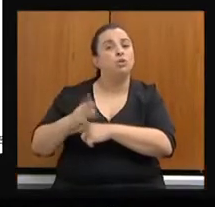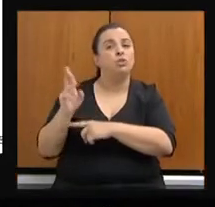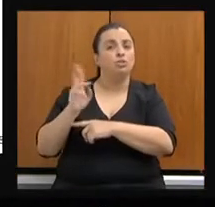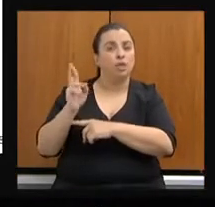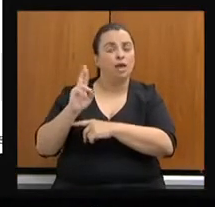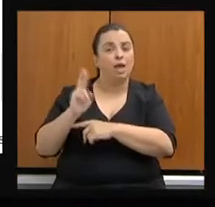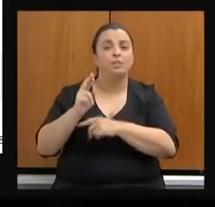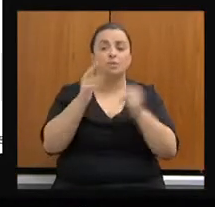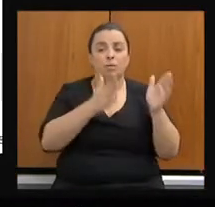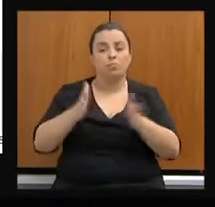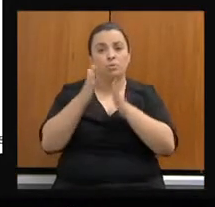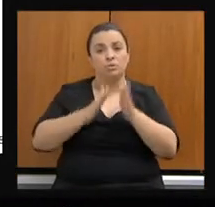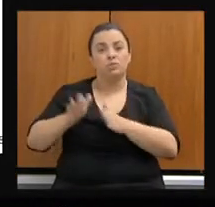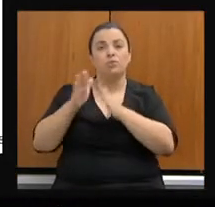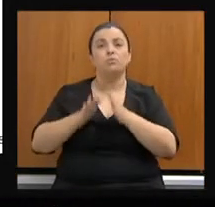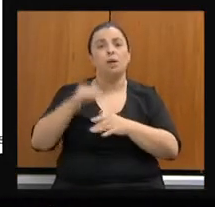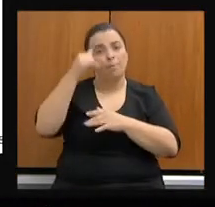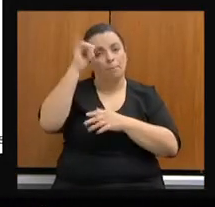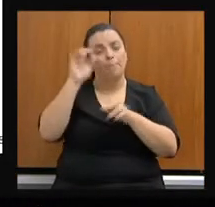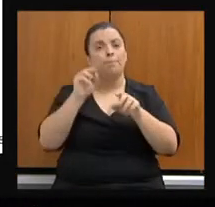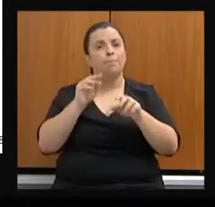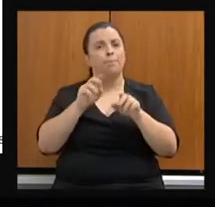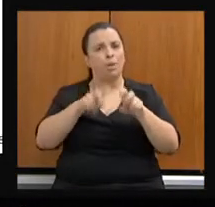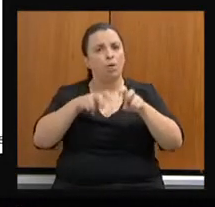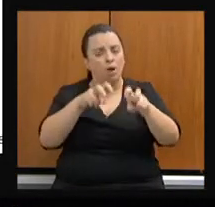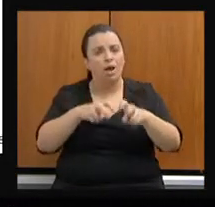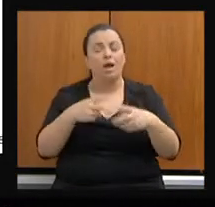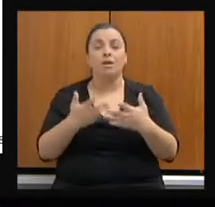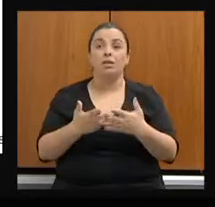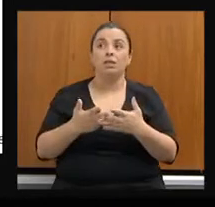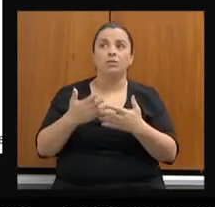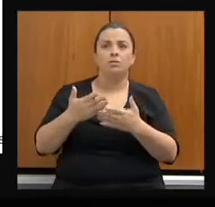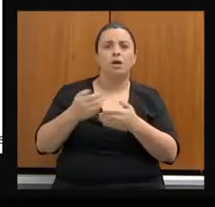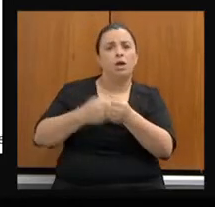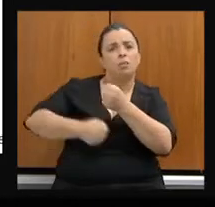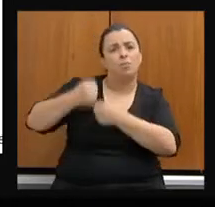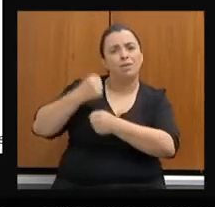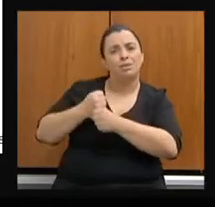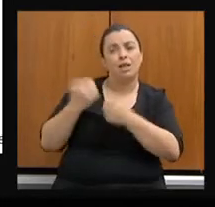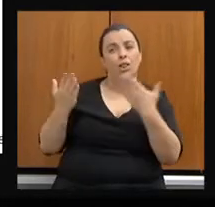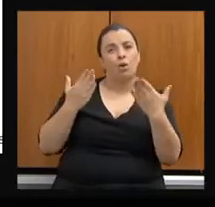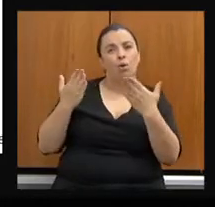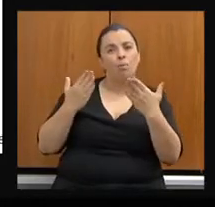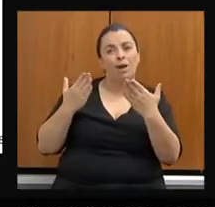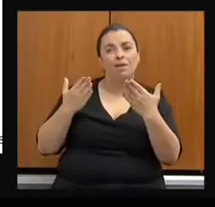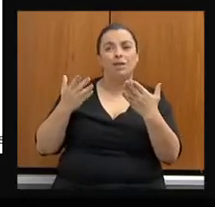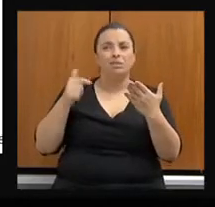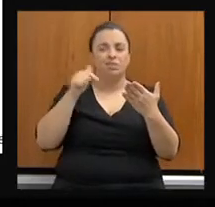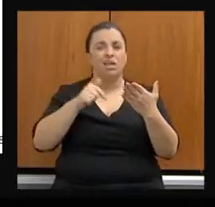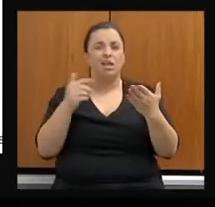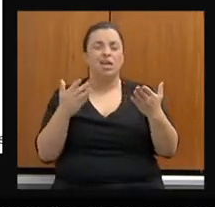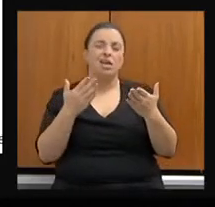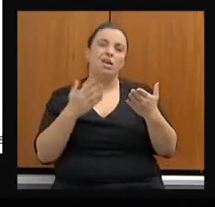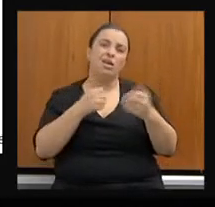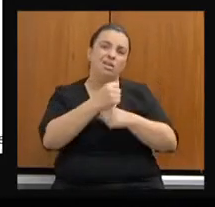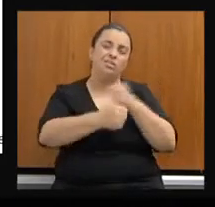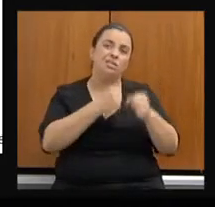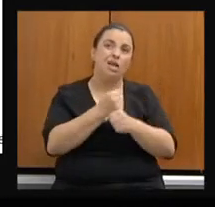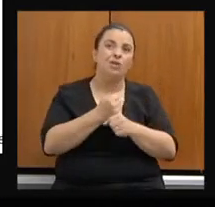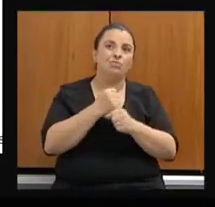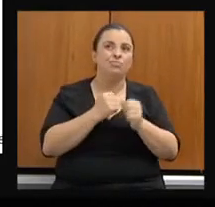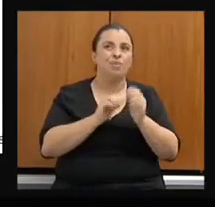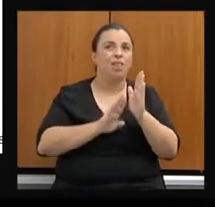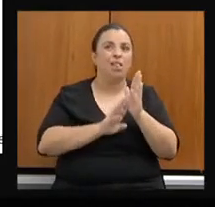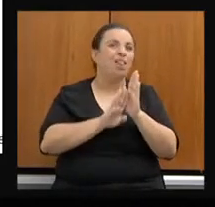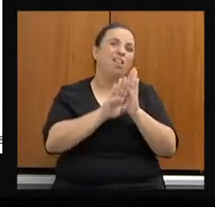bruto da produção agropecuária o crescimento em relação ao ano passado vai ser pequeno porque o ano passado o crescimento foi muito grande e